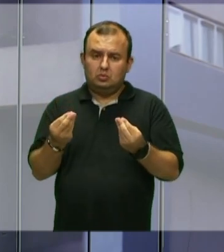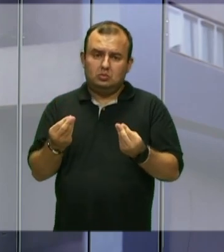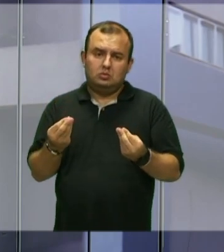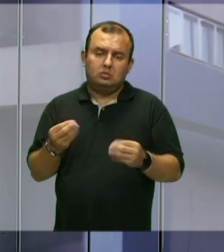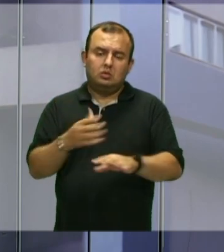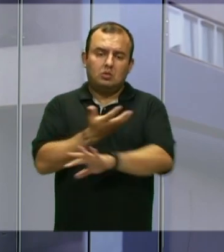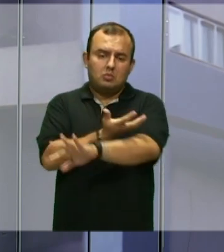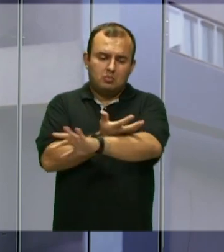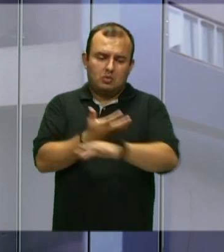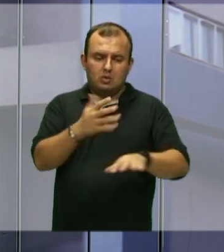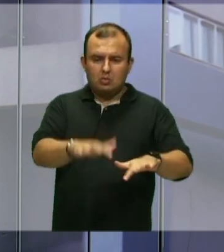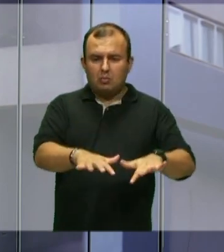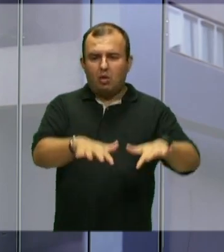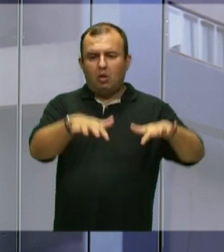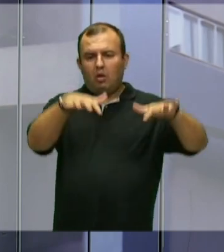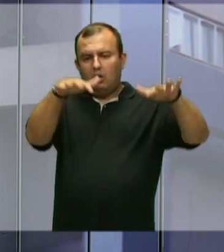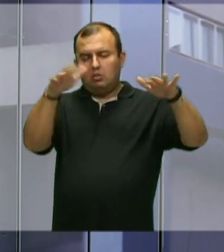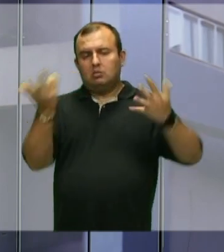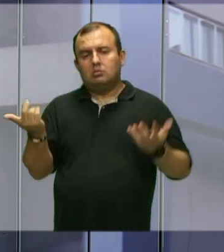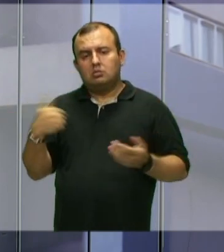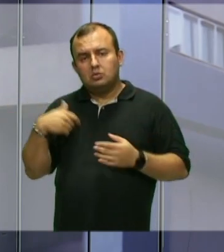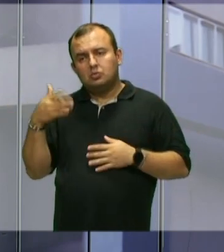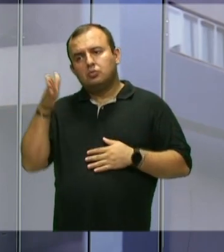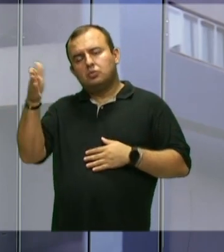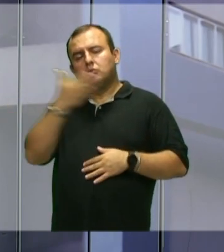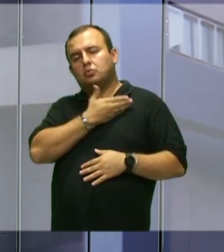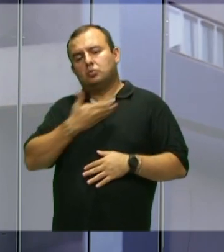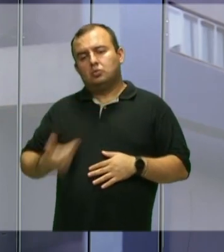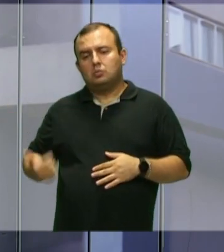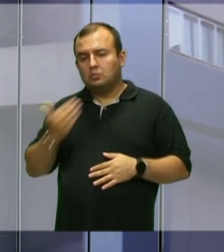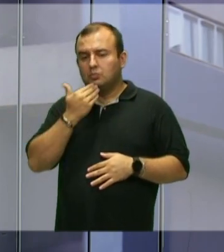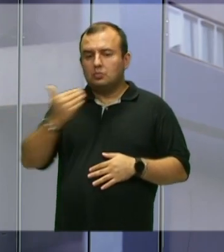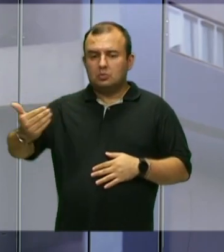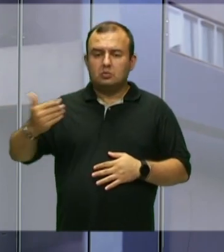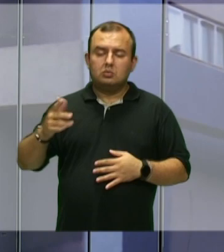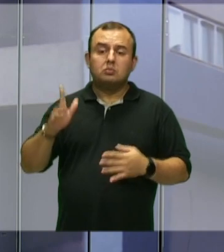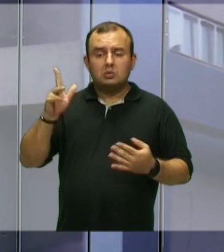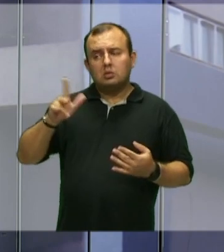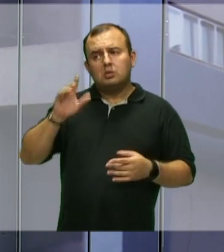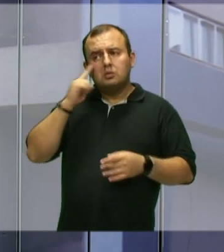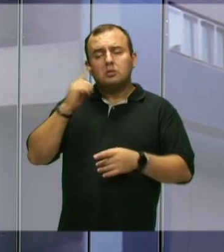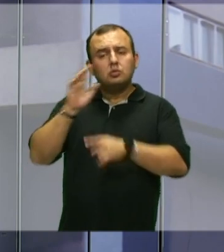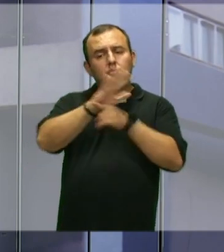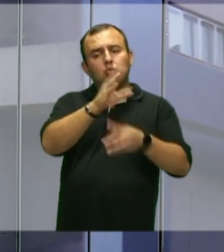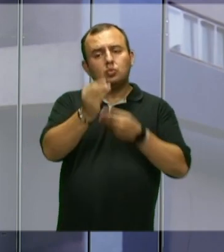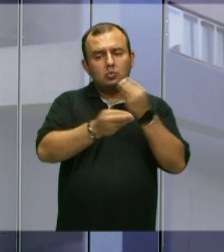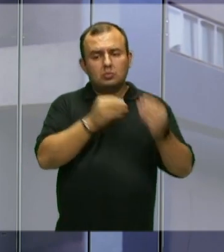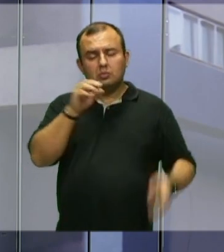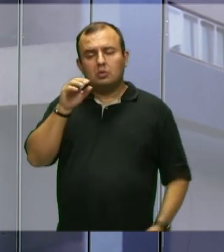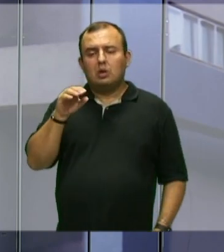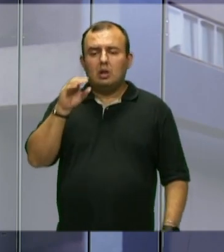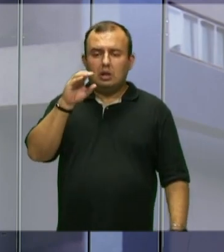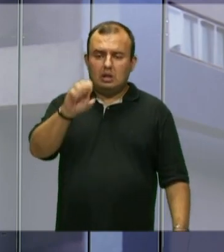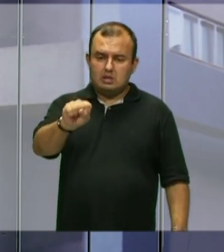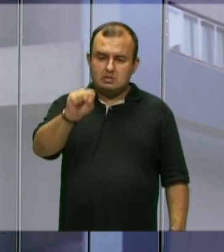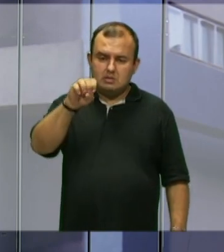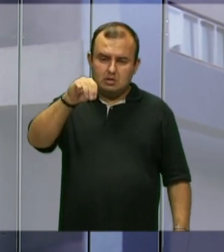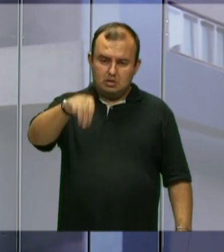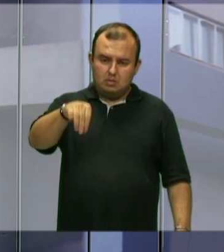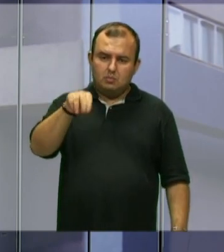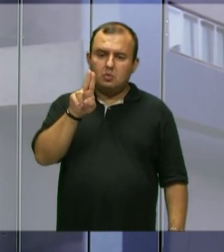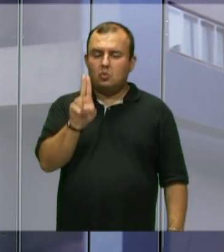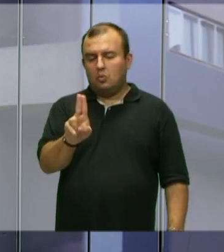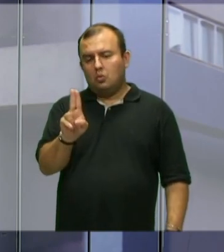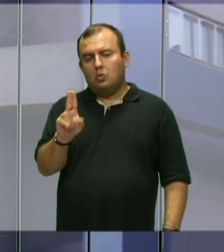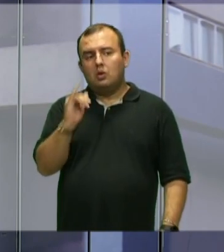com mato alto, enfim. E nesse sentido eu fui até o governo, pedi para que o governo tomasse alguma providência através do SMU, que notificasse o